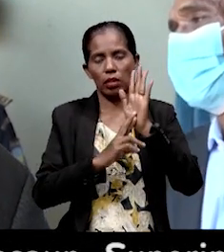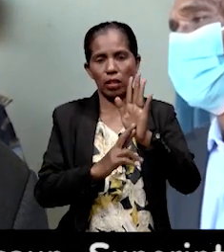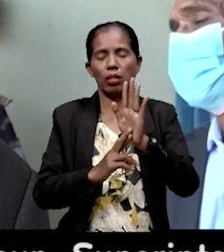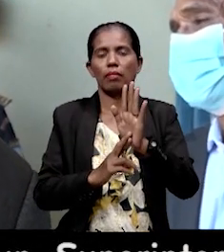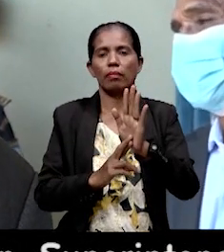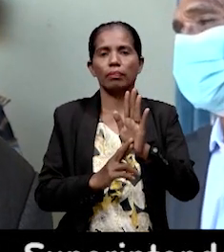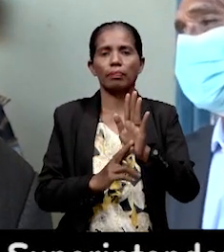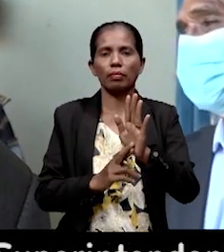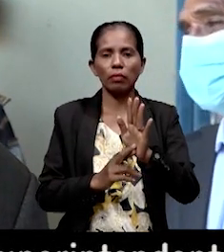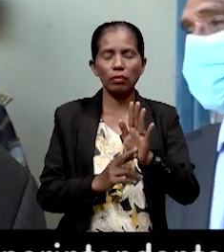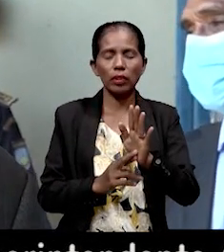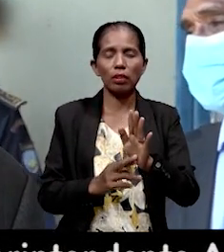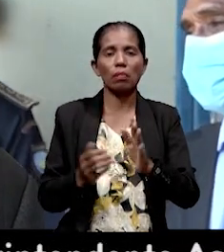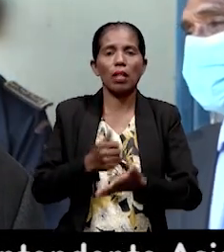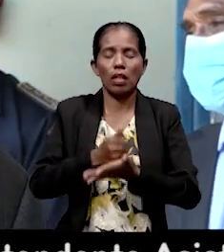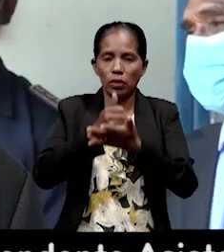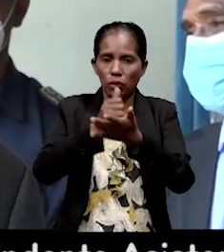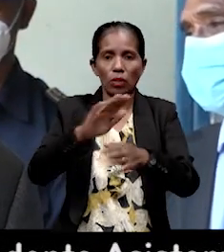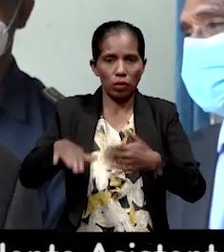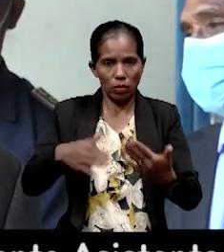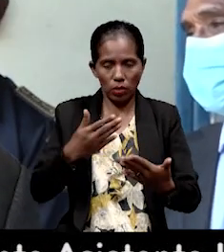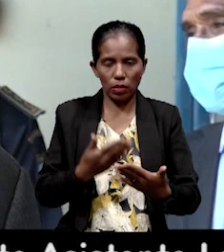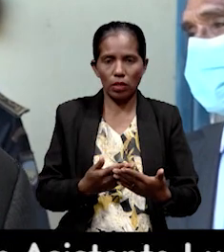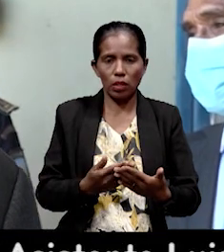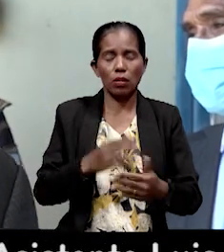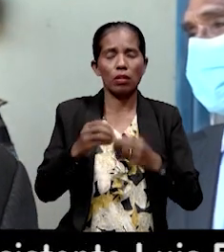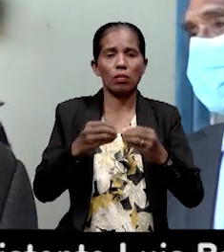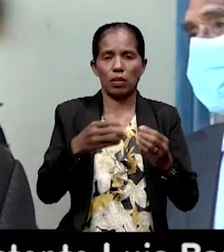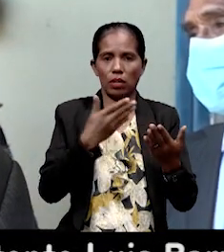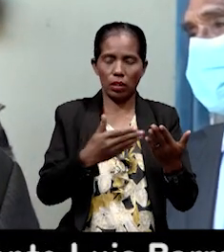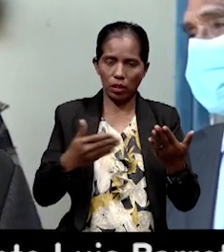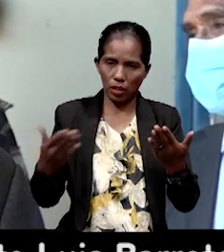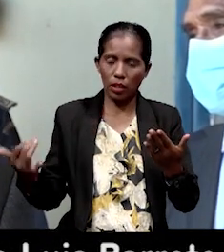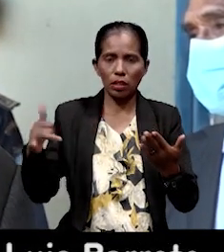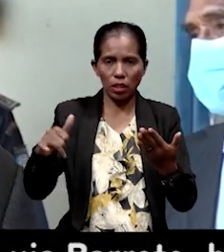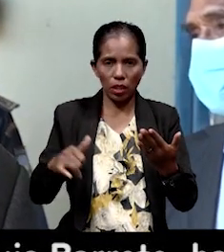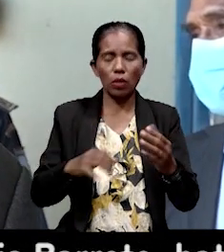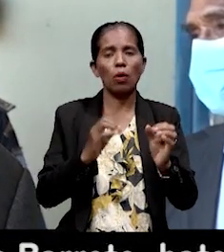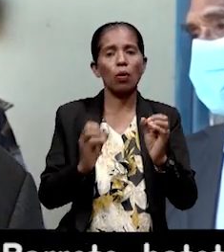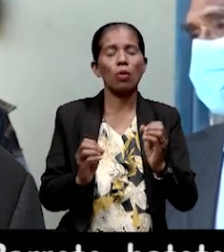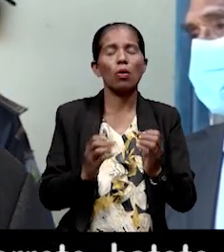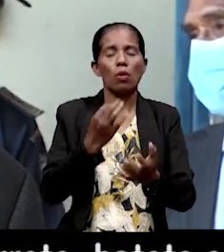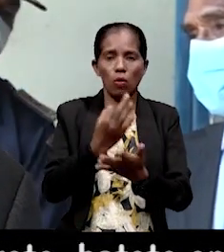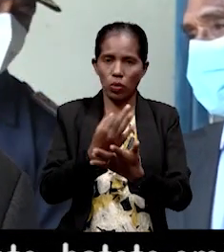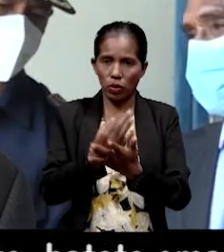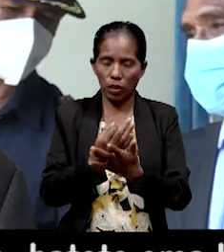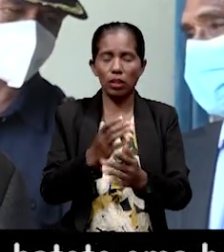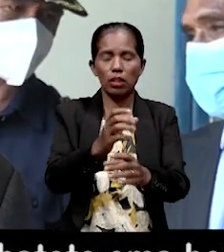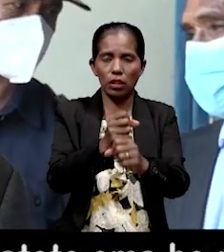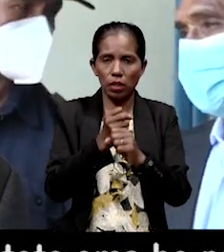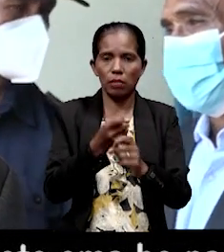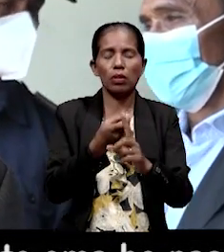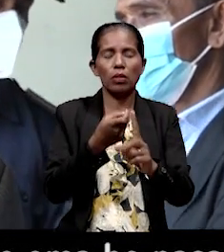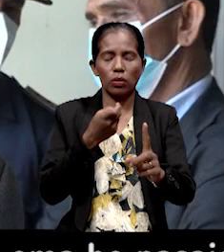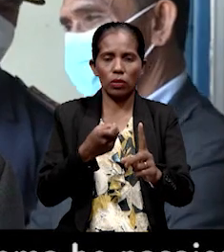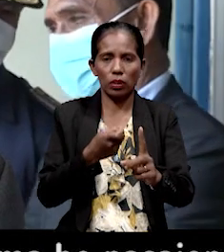ia ajudos hotu material ka osa nebe maka simu liu husi